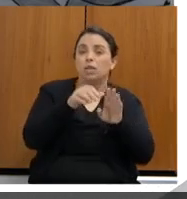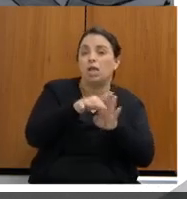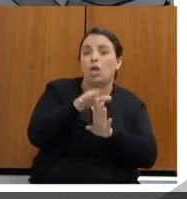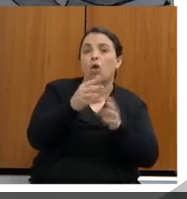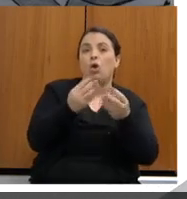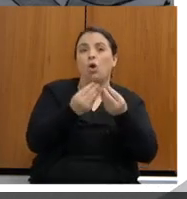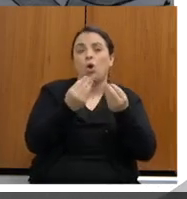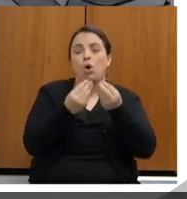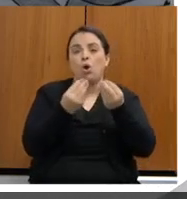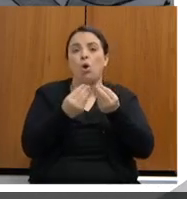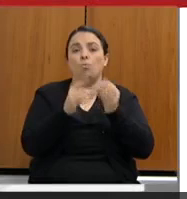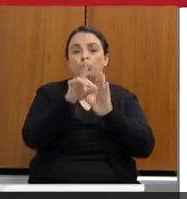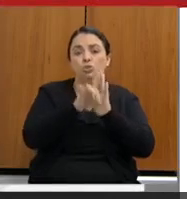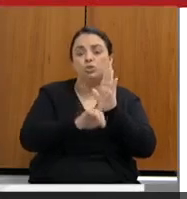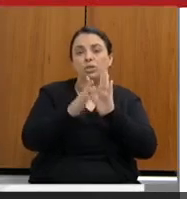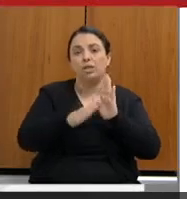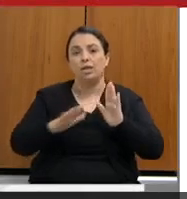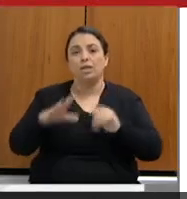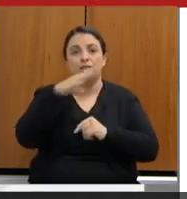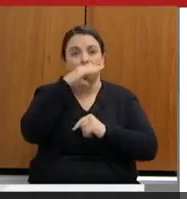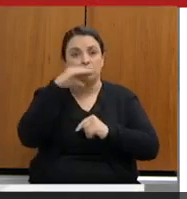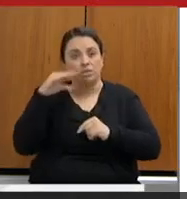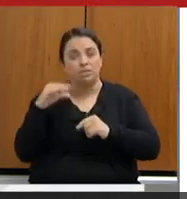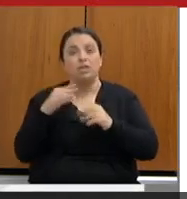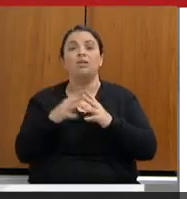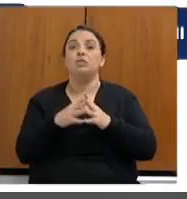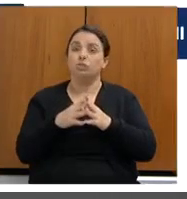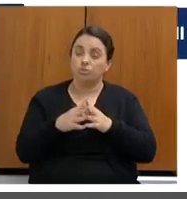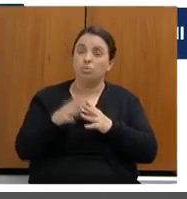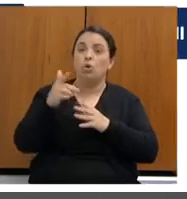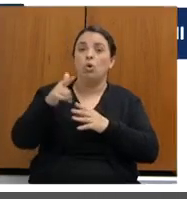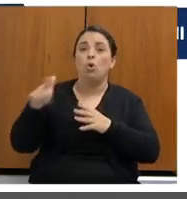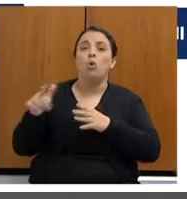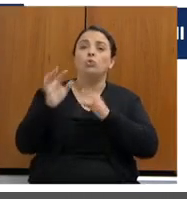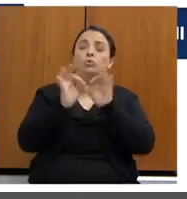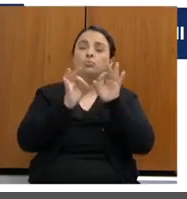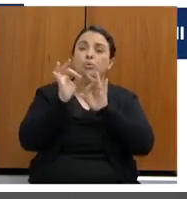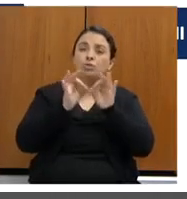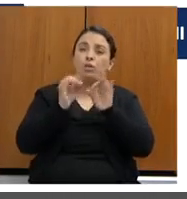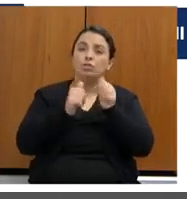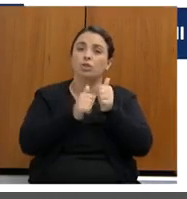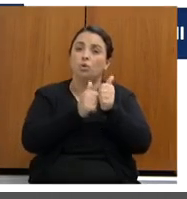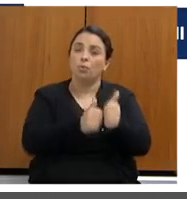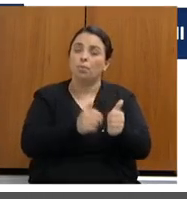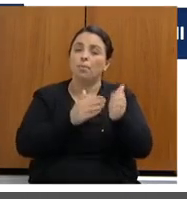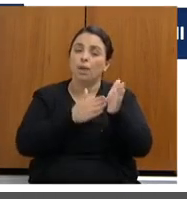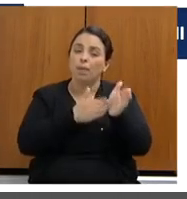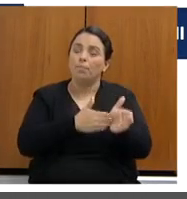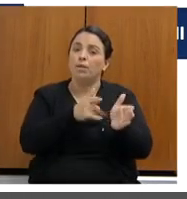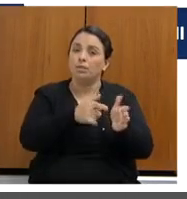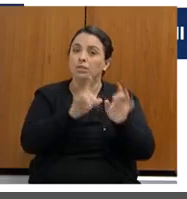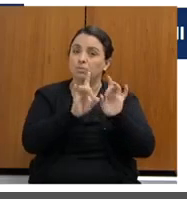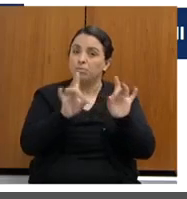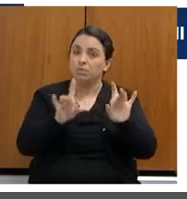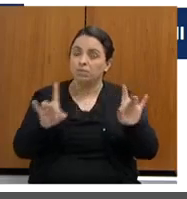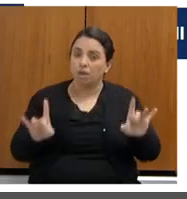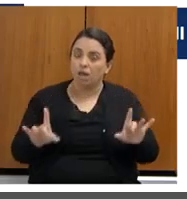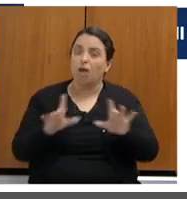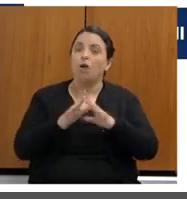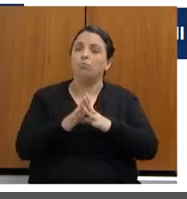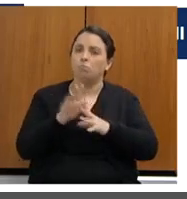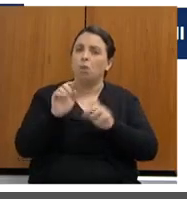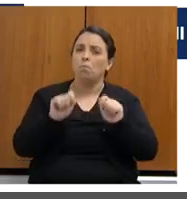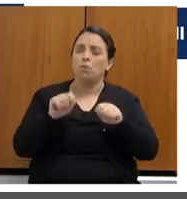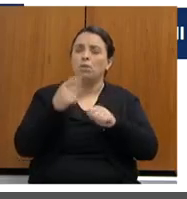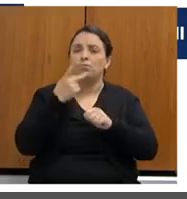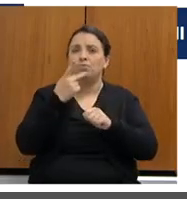e do Adolescente alguns projetos de acompanhamento especial nós podemos citar que nesse